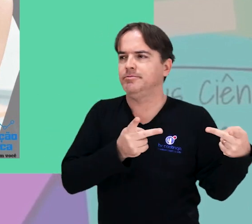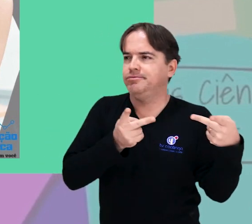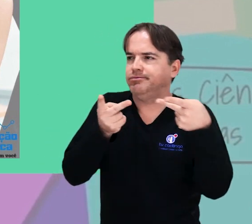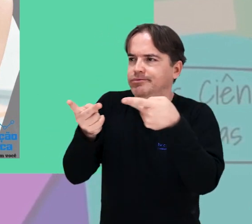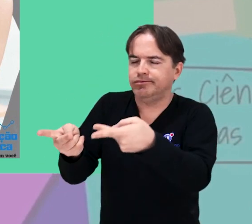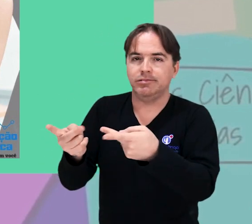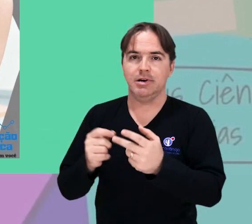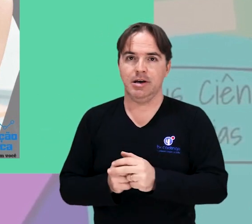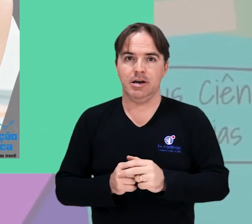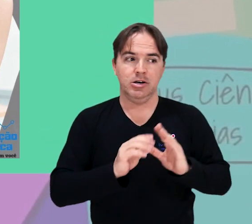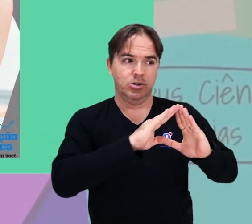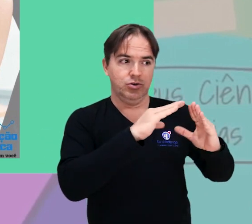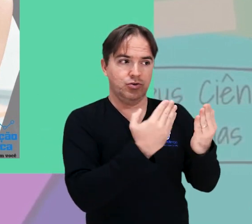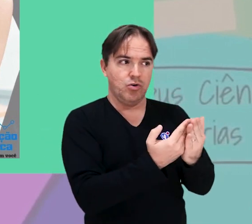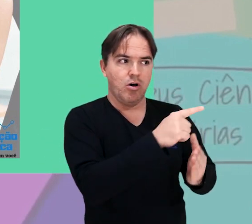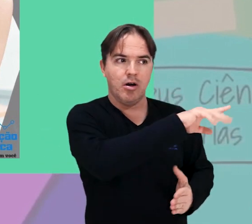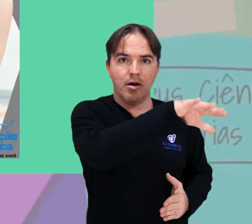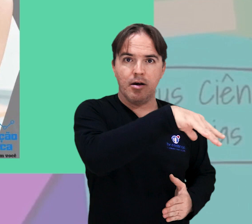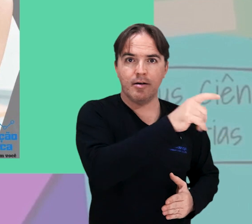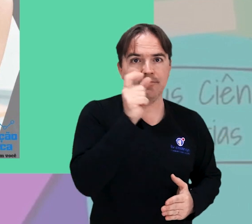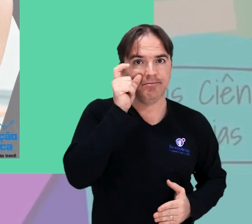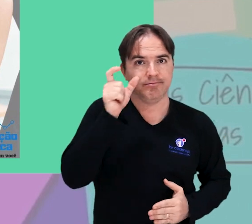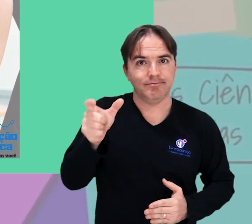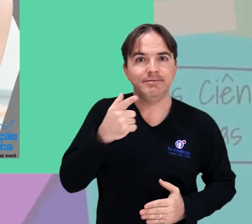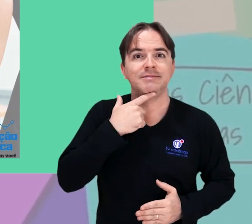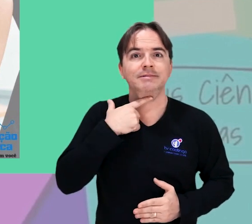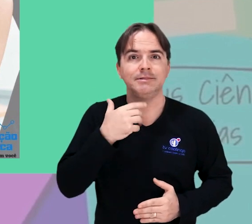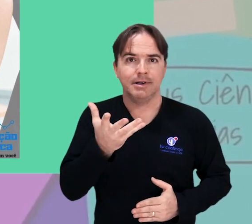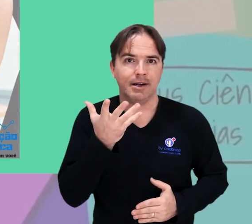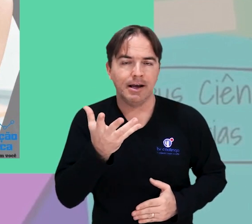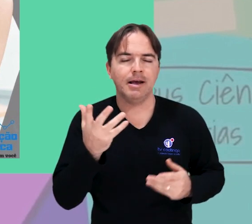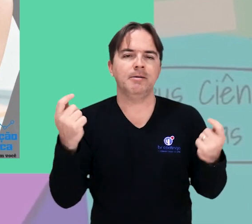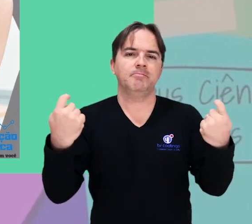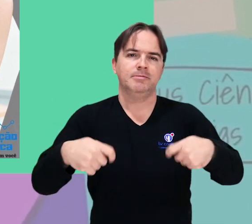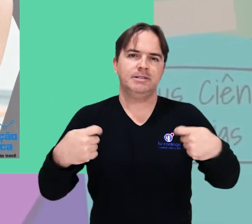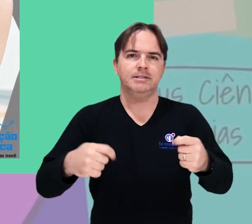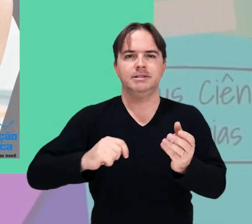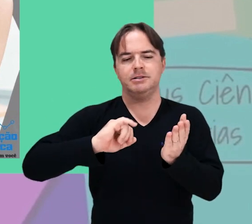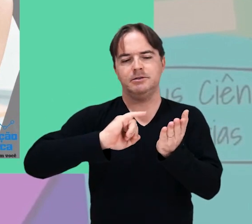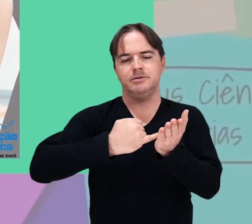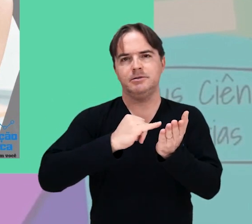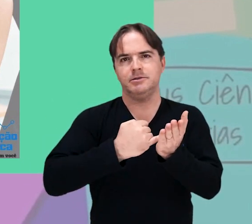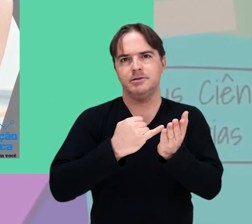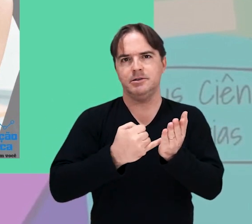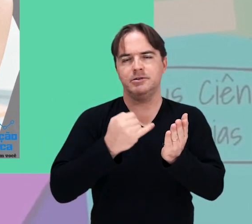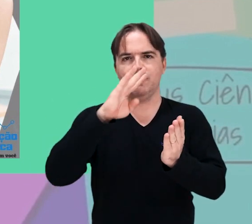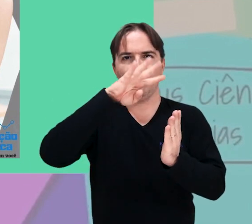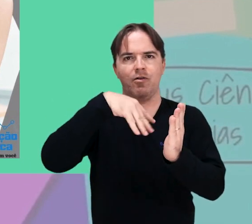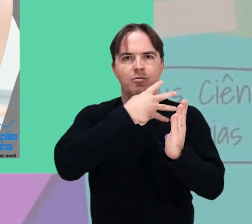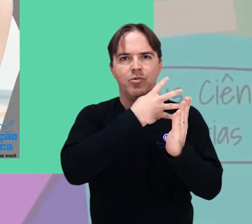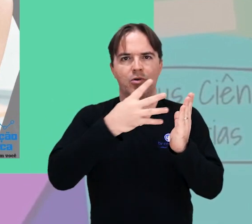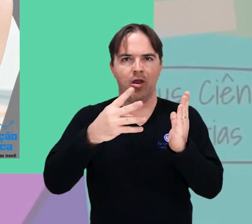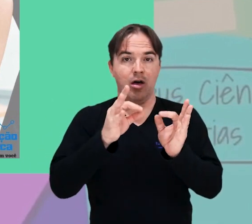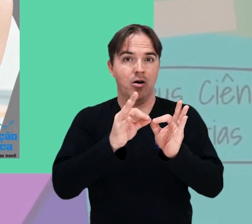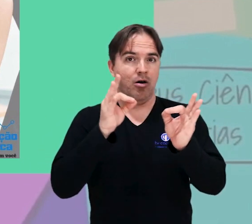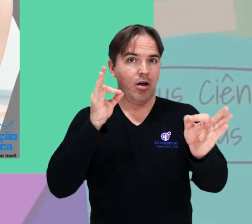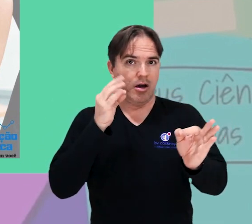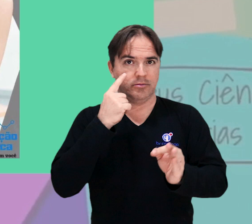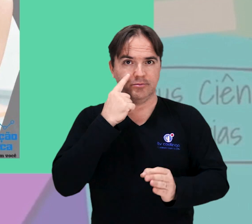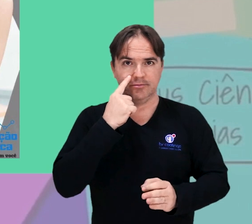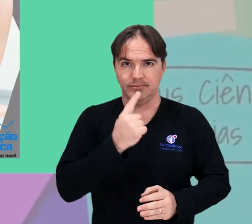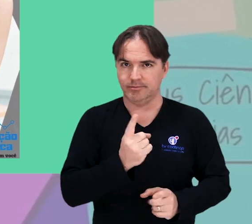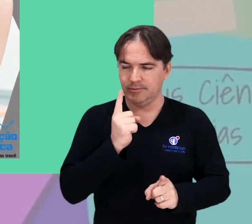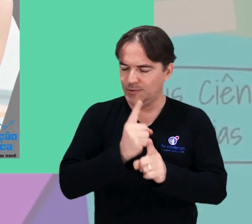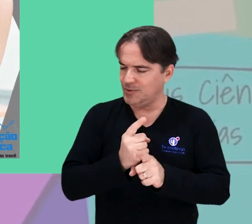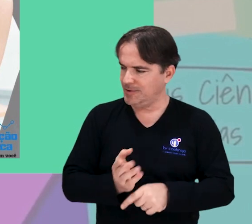de ensino que desejarem participar do projeto devem realizar uma inscrição por meio de um formulário online disponível